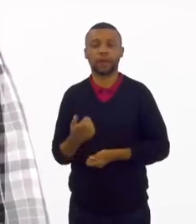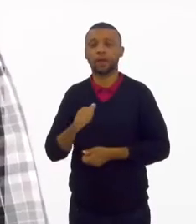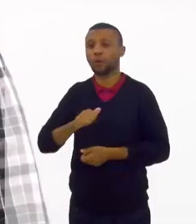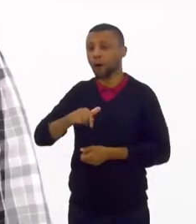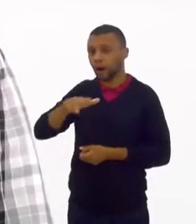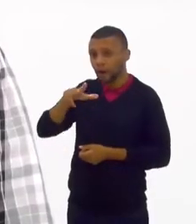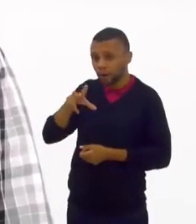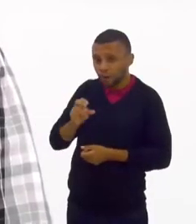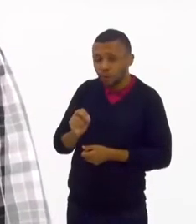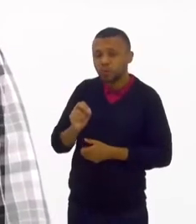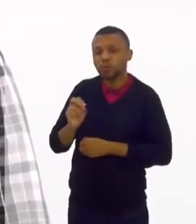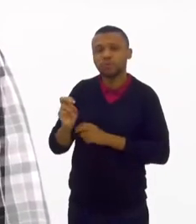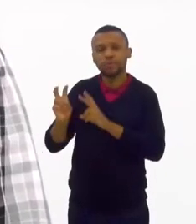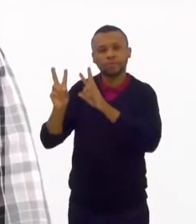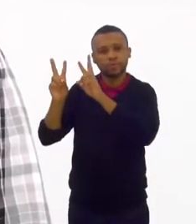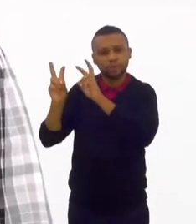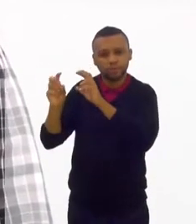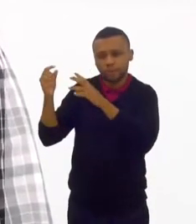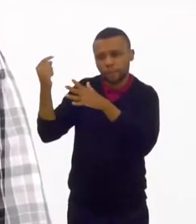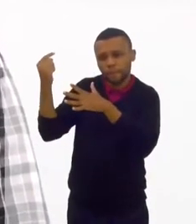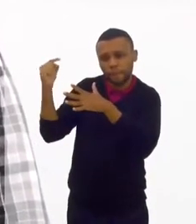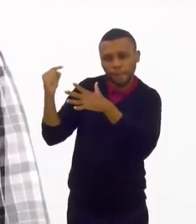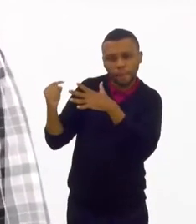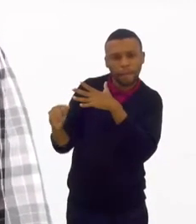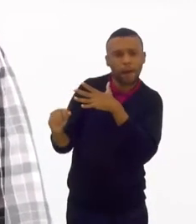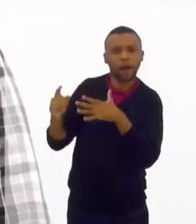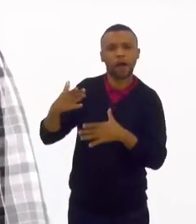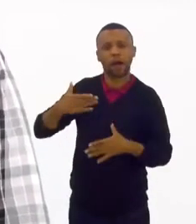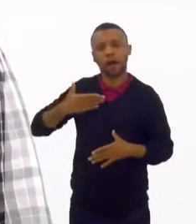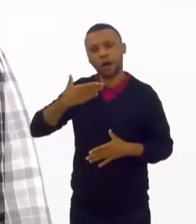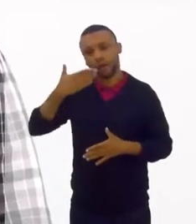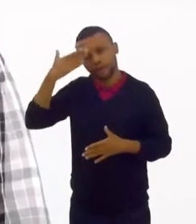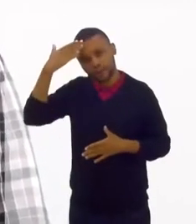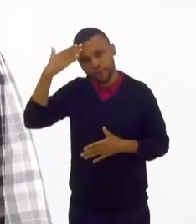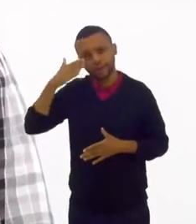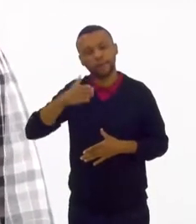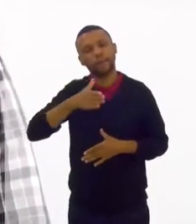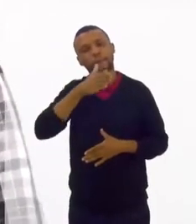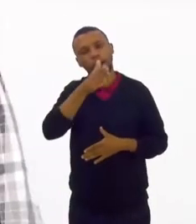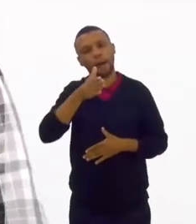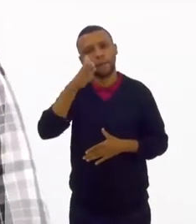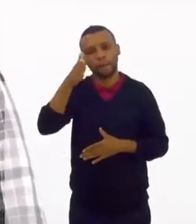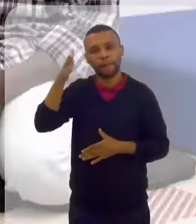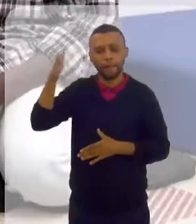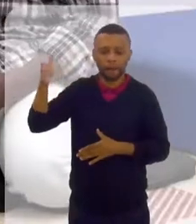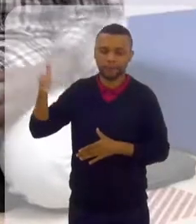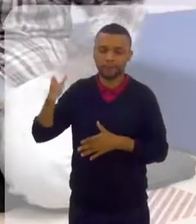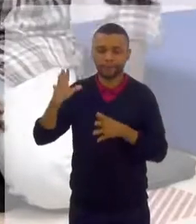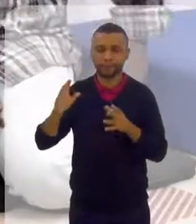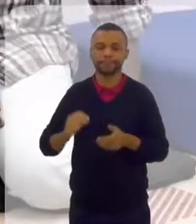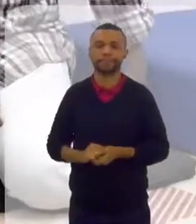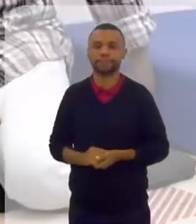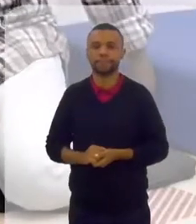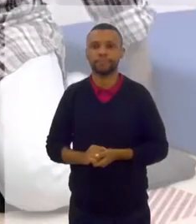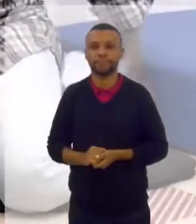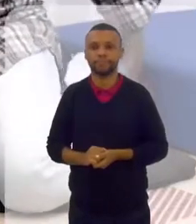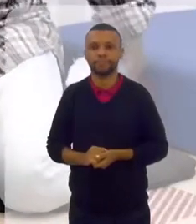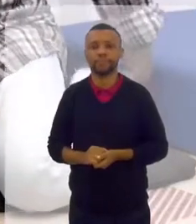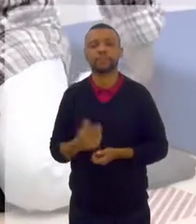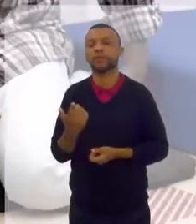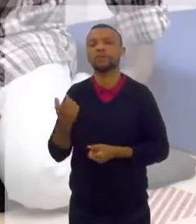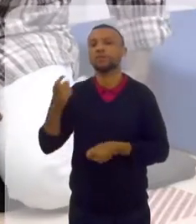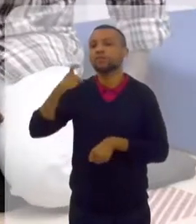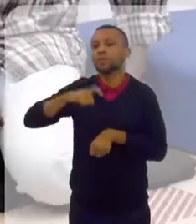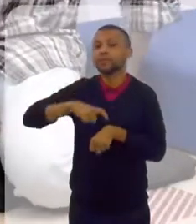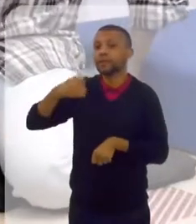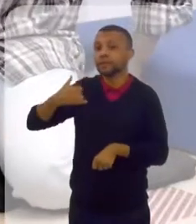o estudante das questões islâmicas é como um pássaro, que vai de galho em galho, para buscar conhecimento. Certo. Quando ele